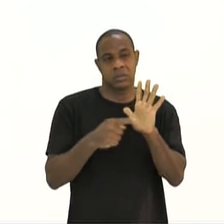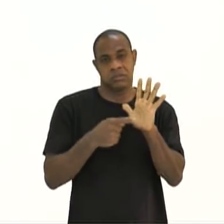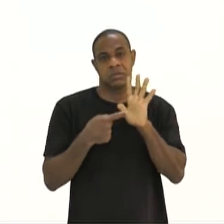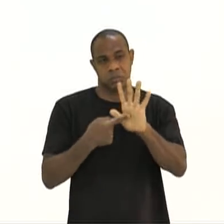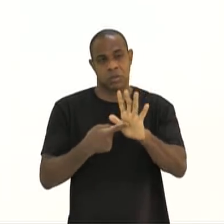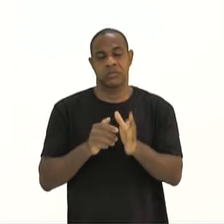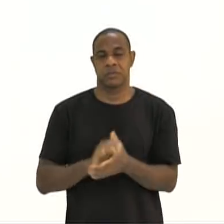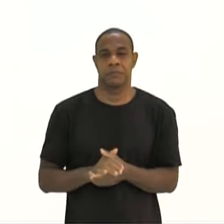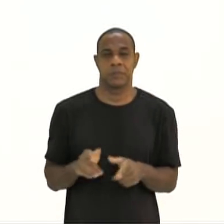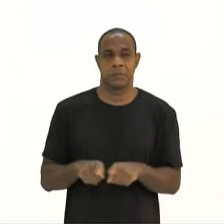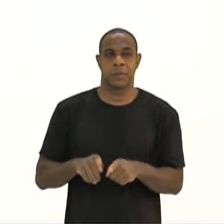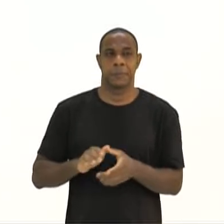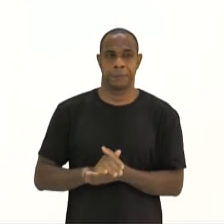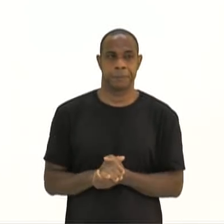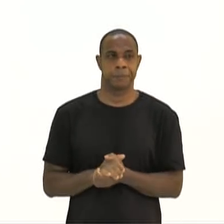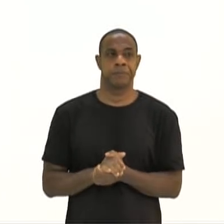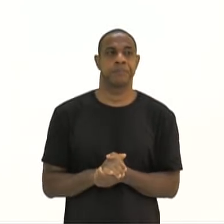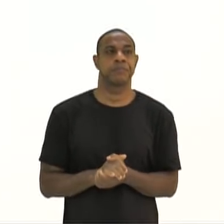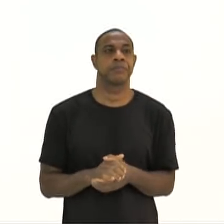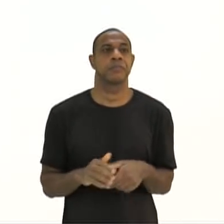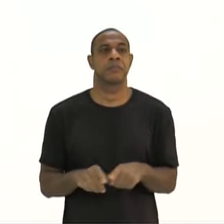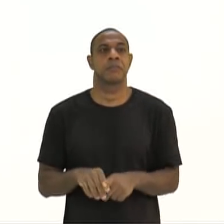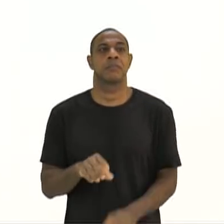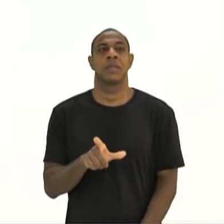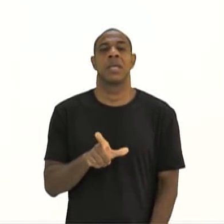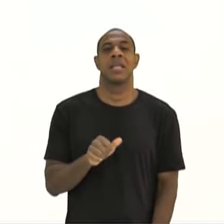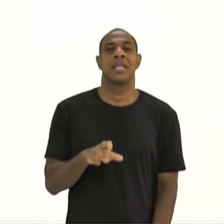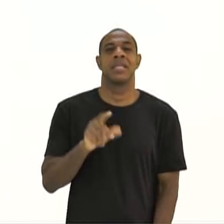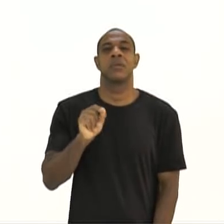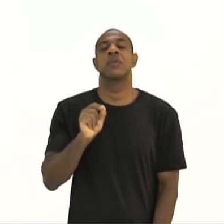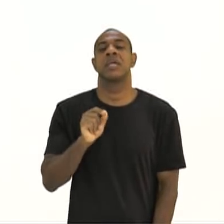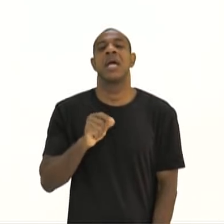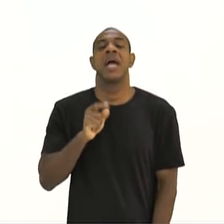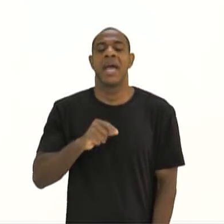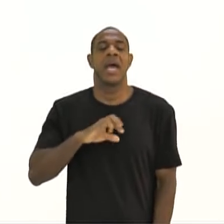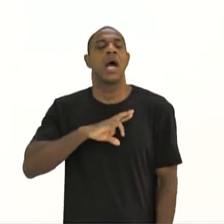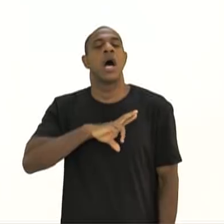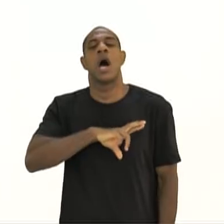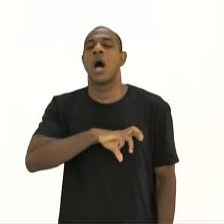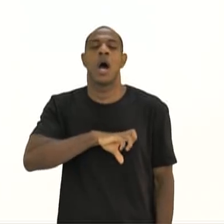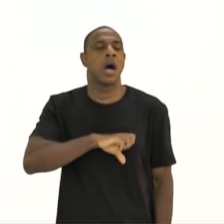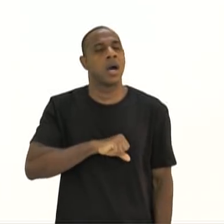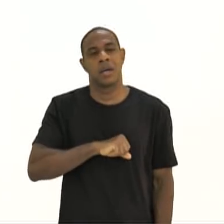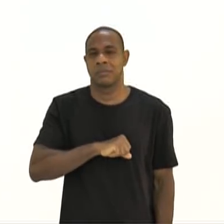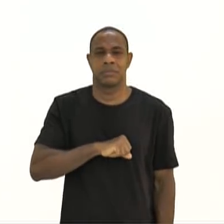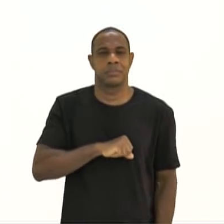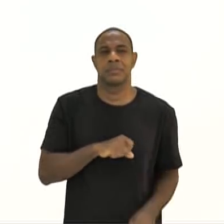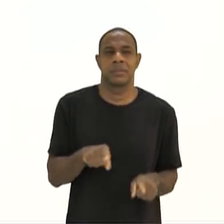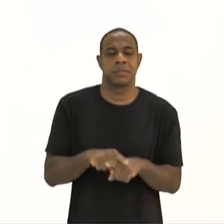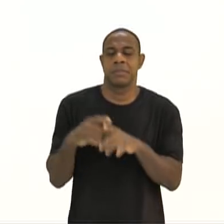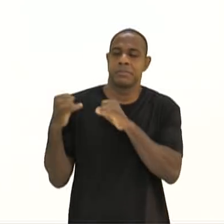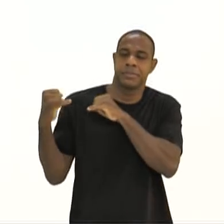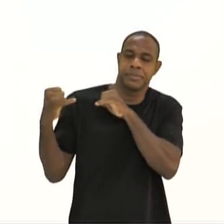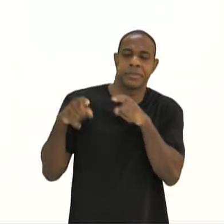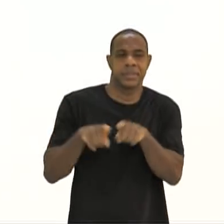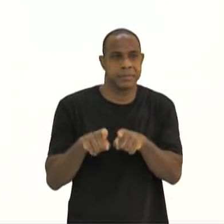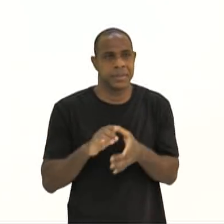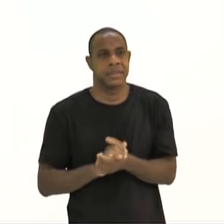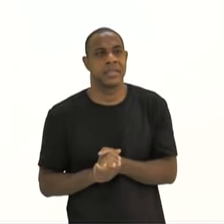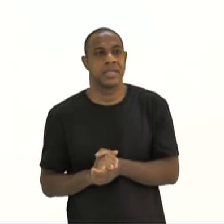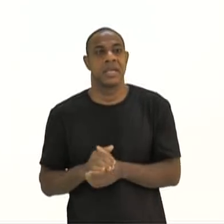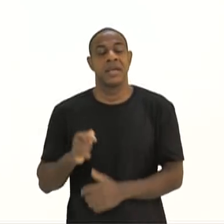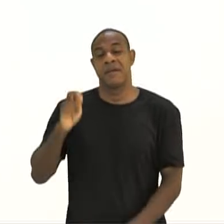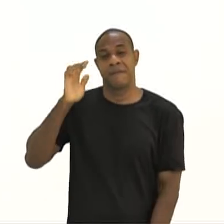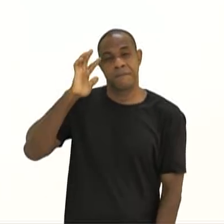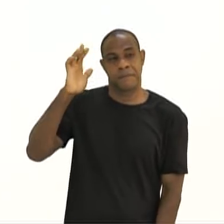na crônica humorística, né? A lírica se refere às paixões, aos romances, aos amores, né? E a filosófica também, ela